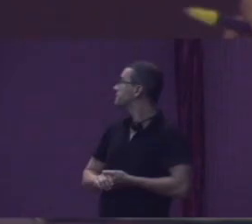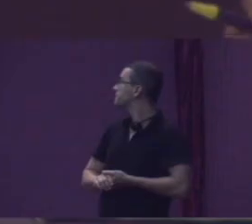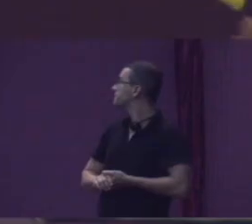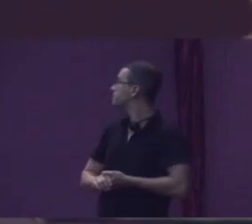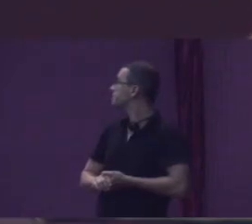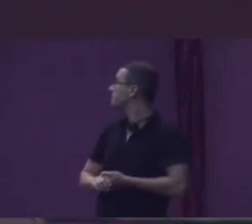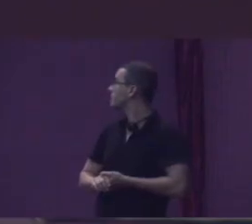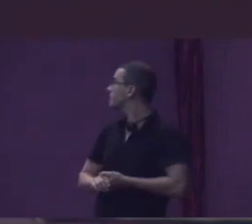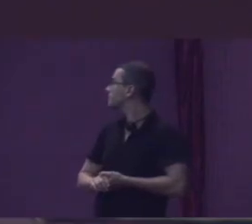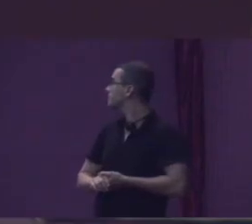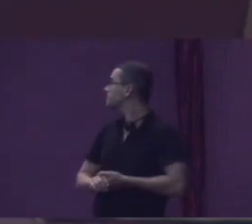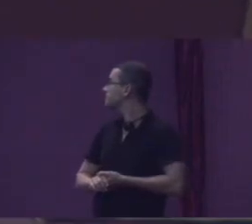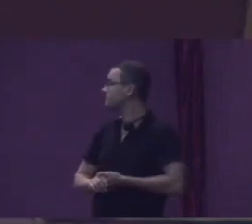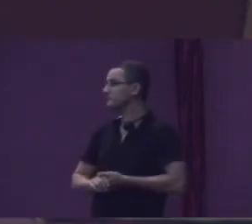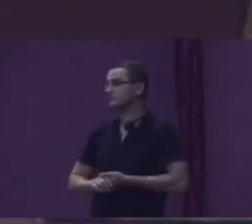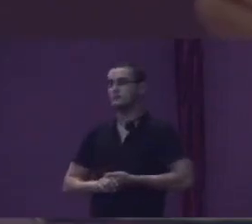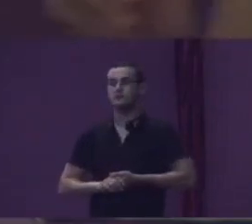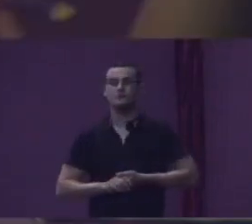Como passa?